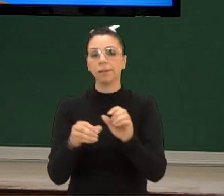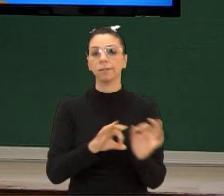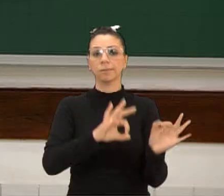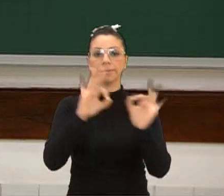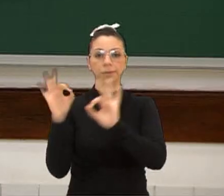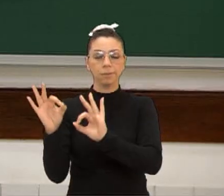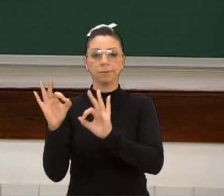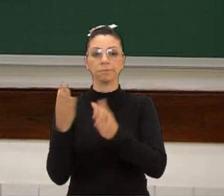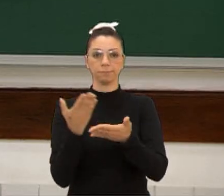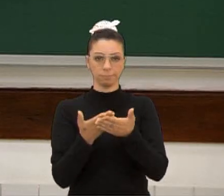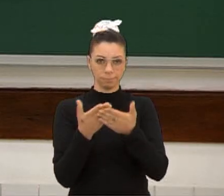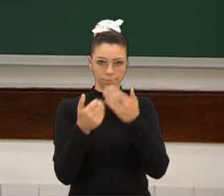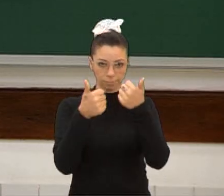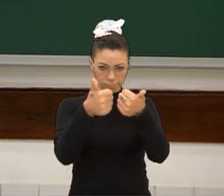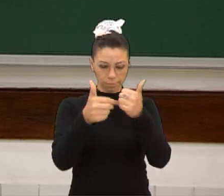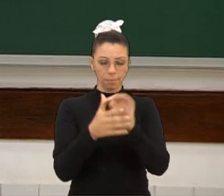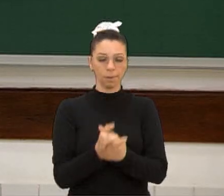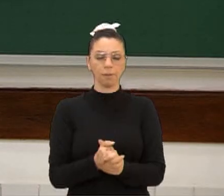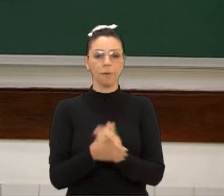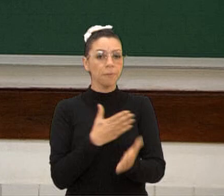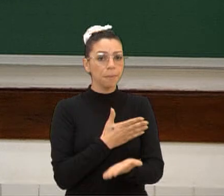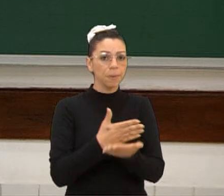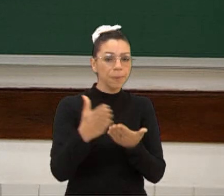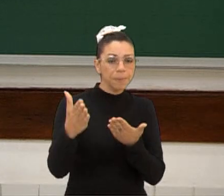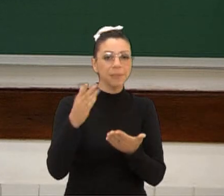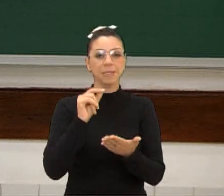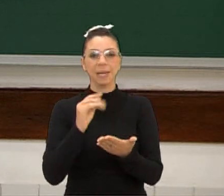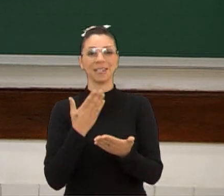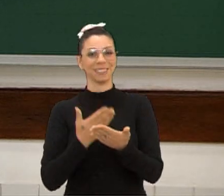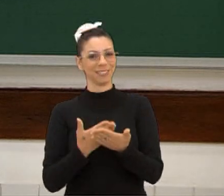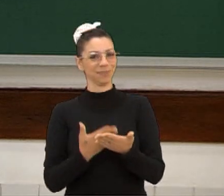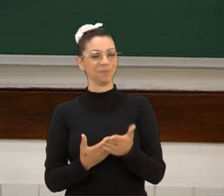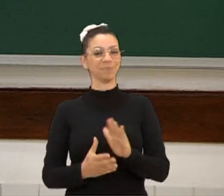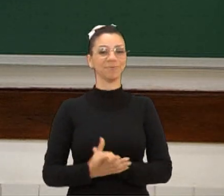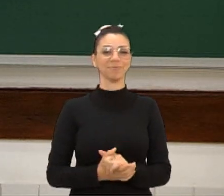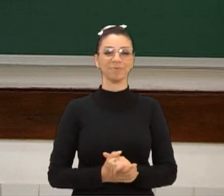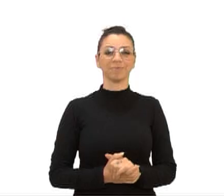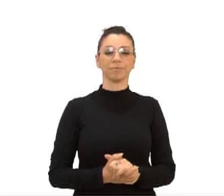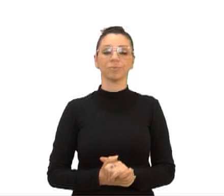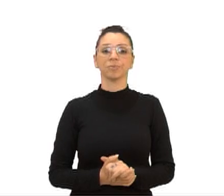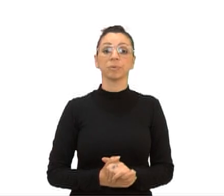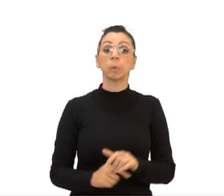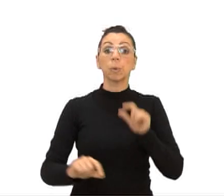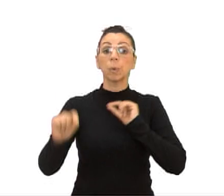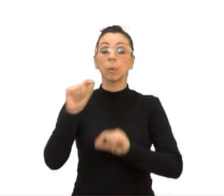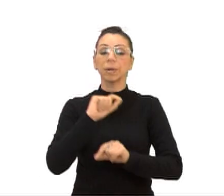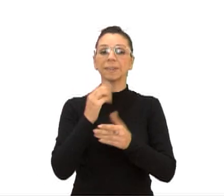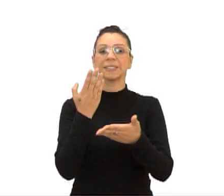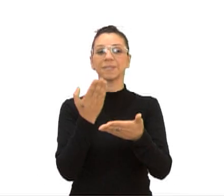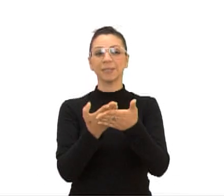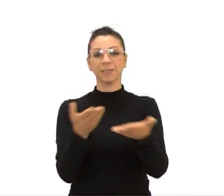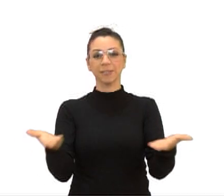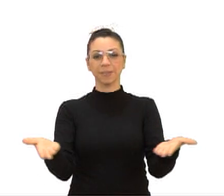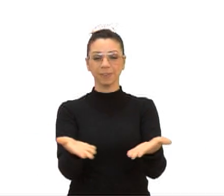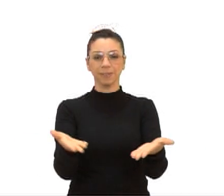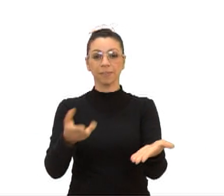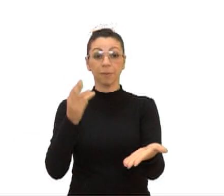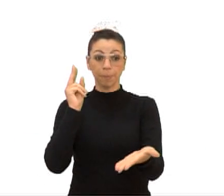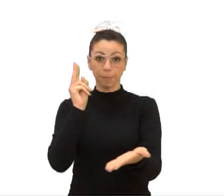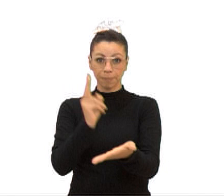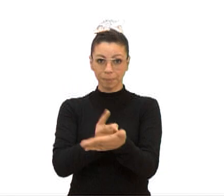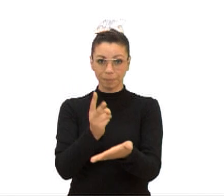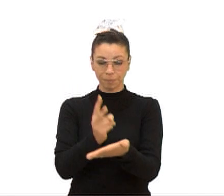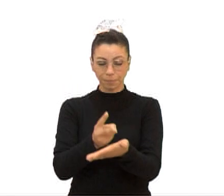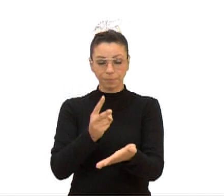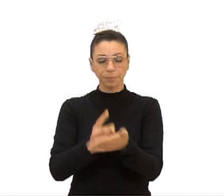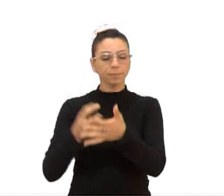aulas. Mas, então, vamos começar a nossa aula. O que nós vamos fazer hoje? Nós vamos dar